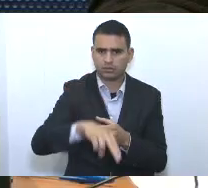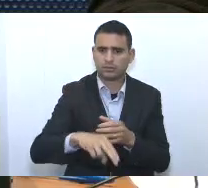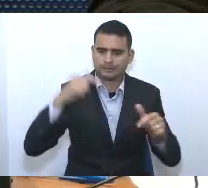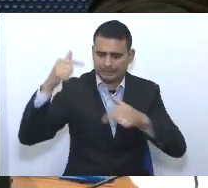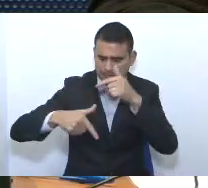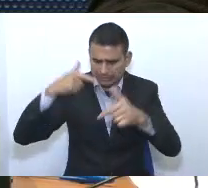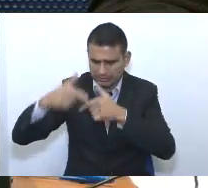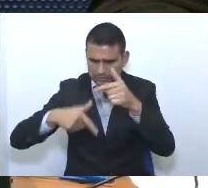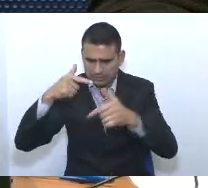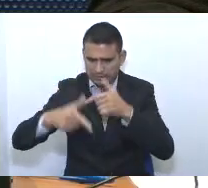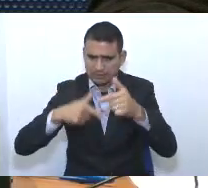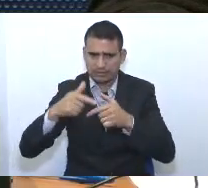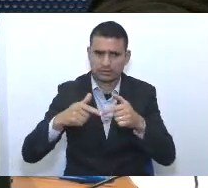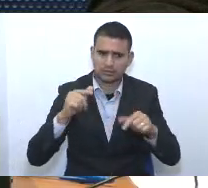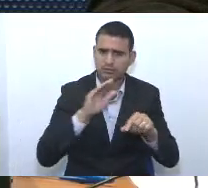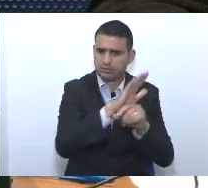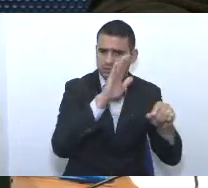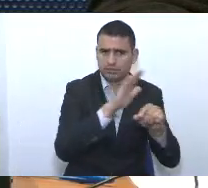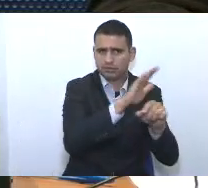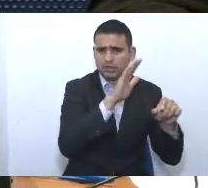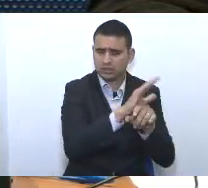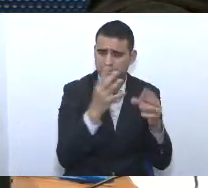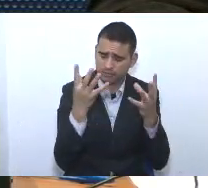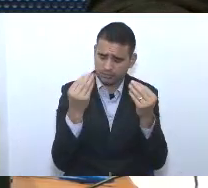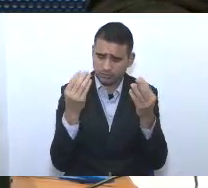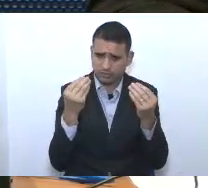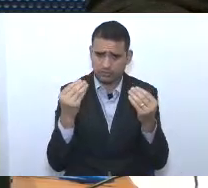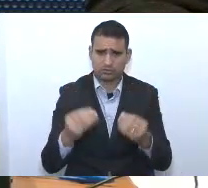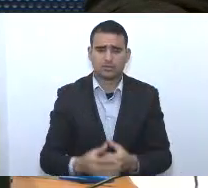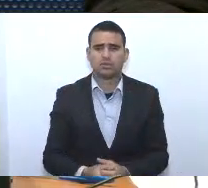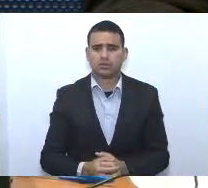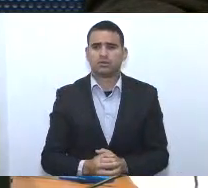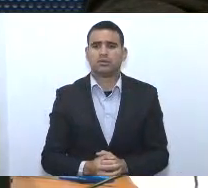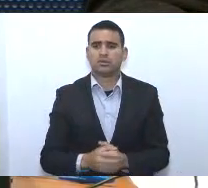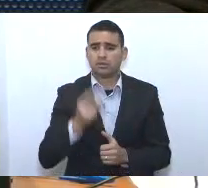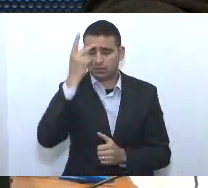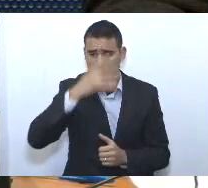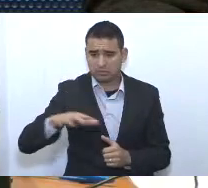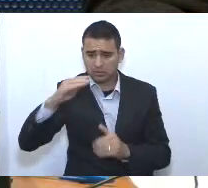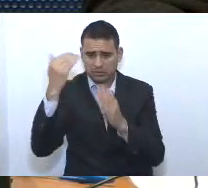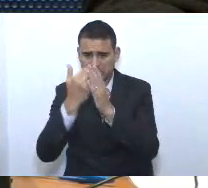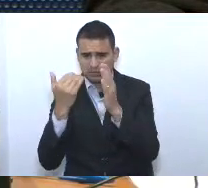88.300 ações de execuções fiscais em massa já distribuídas,